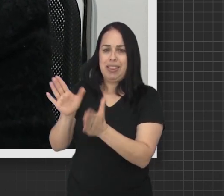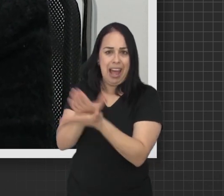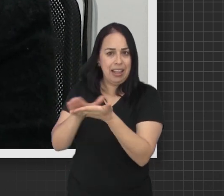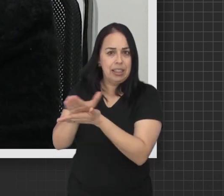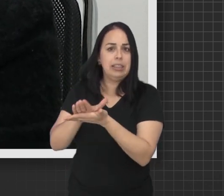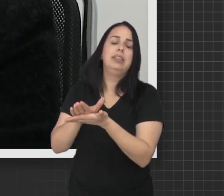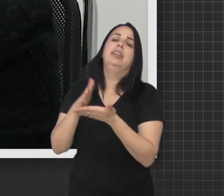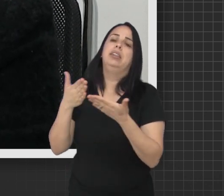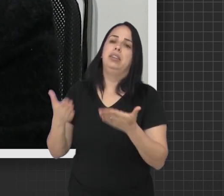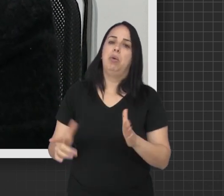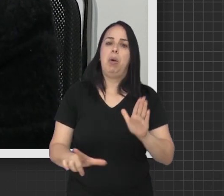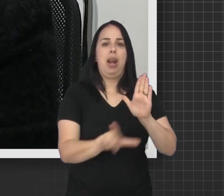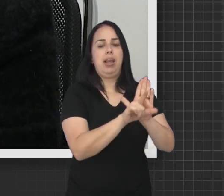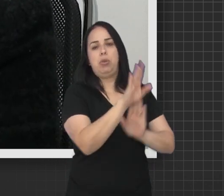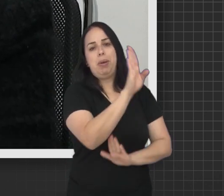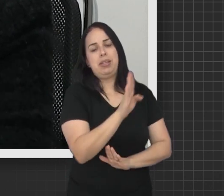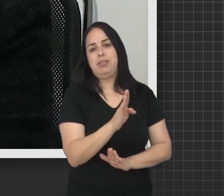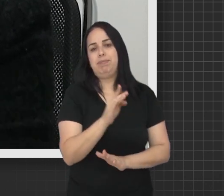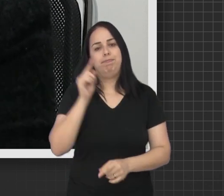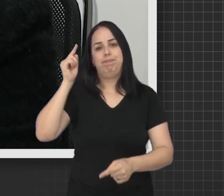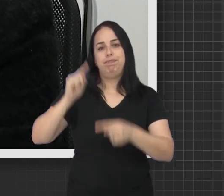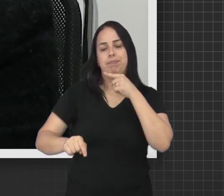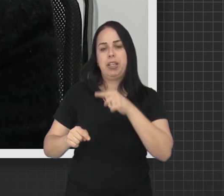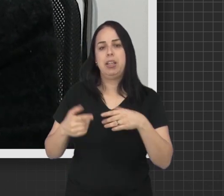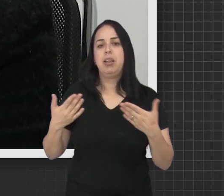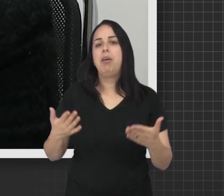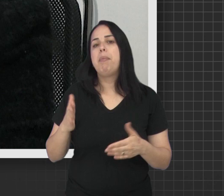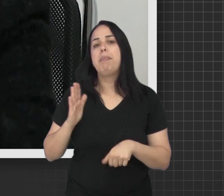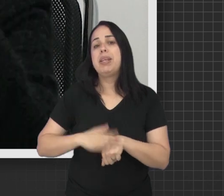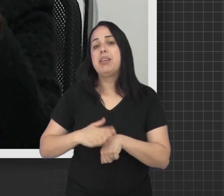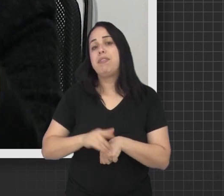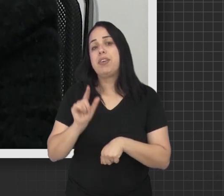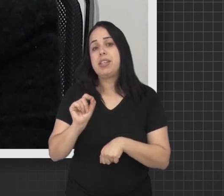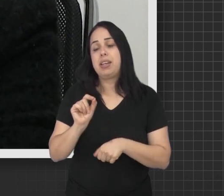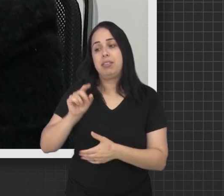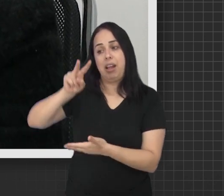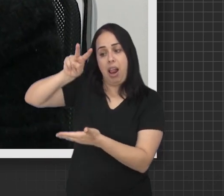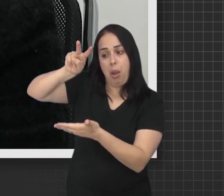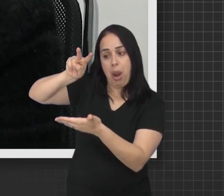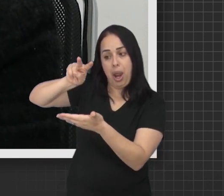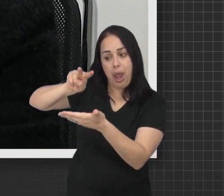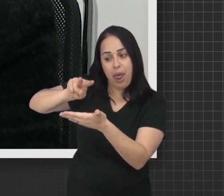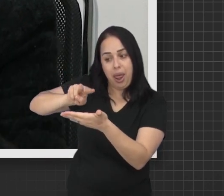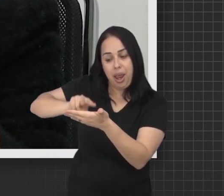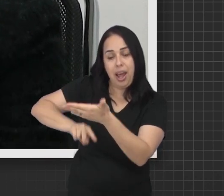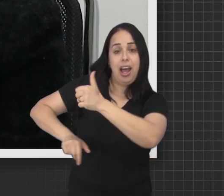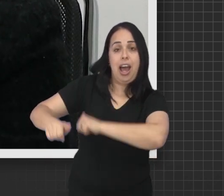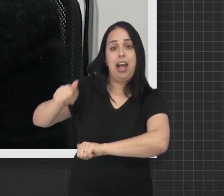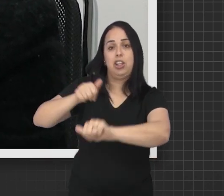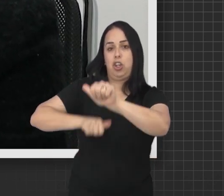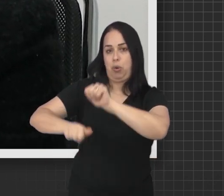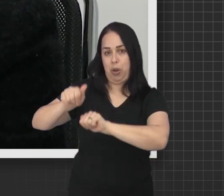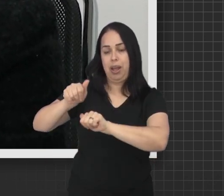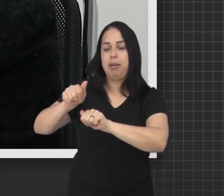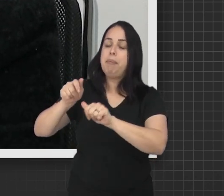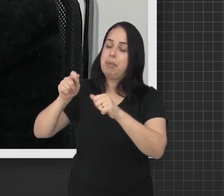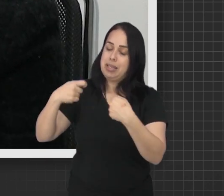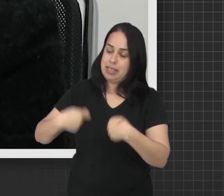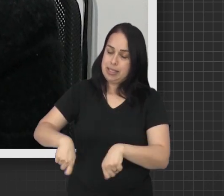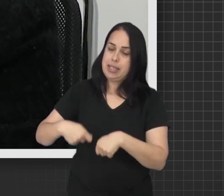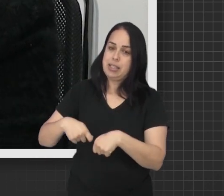nesse caso a lei brasileira não se aplica. E aí o que o consumidor precisa fazer? Precisa ler ali o termo de garantia